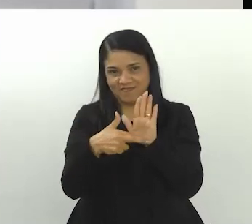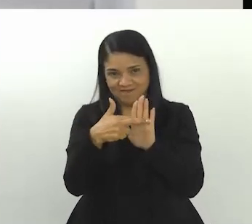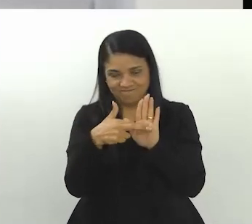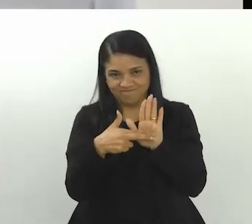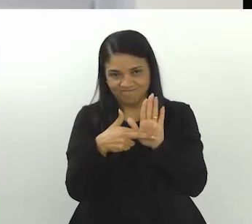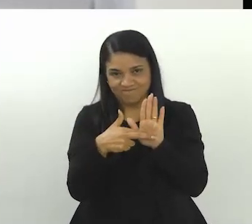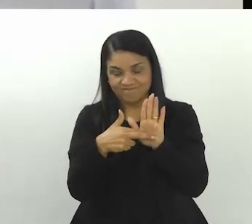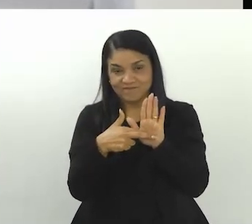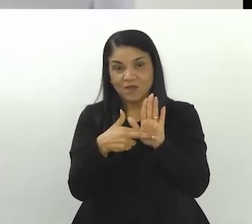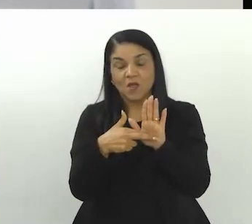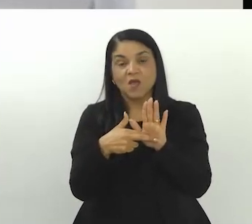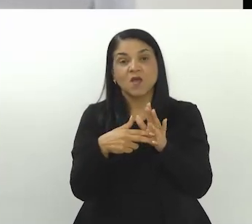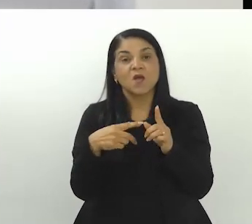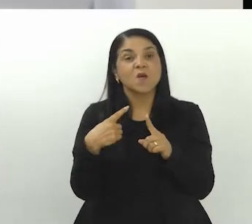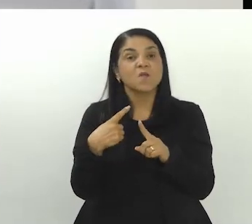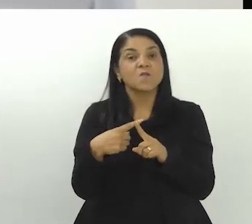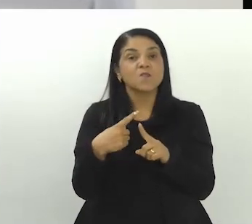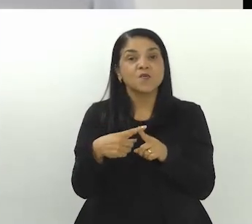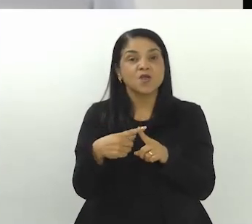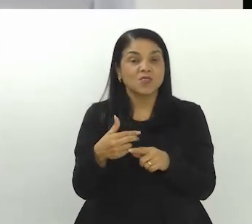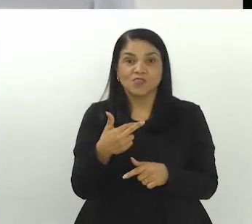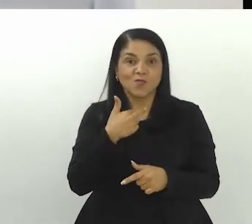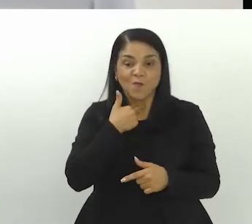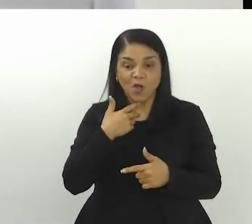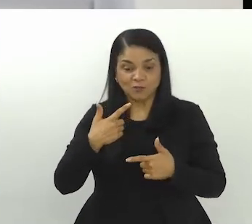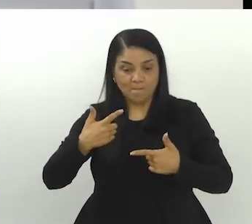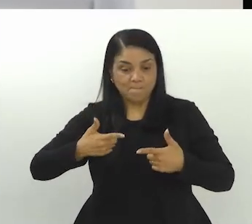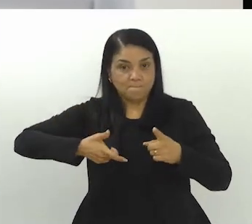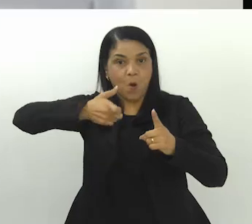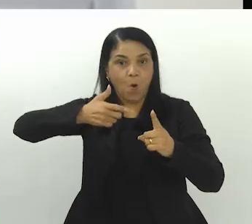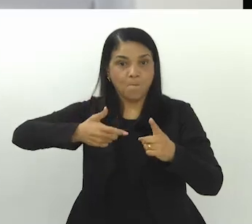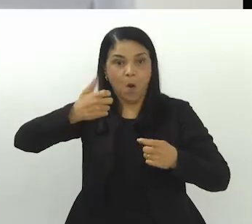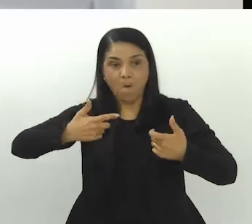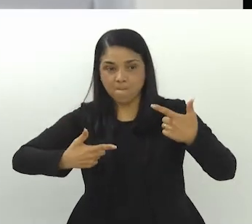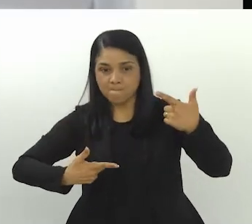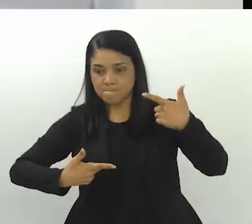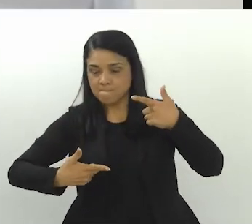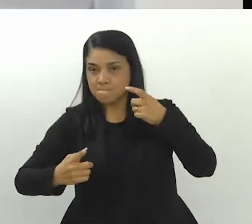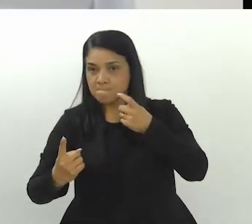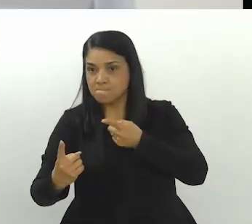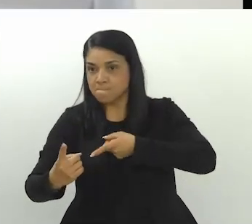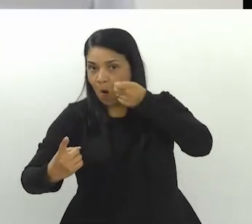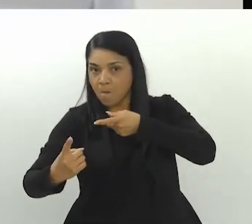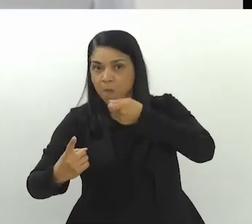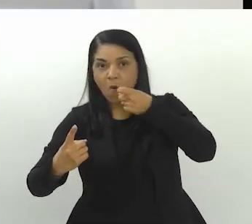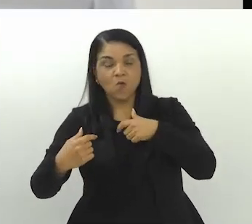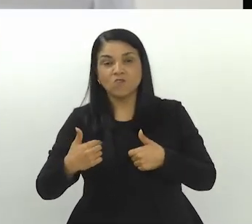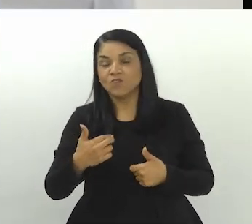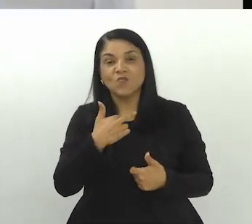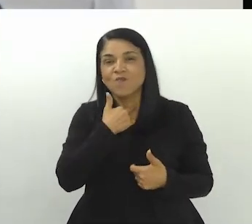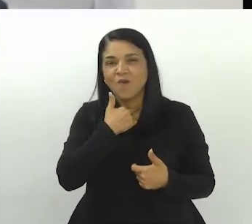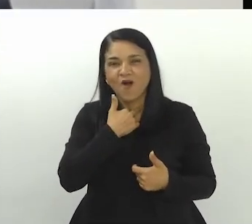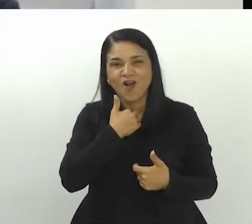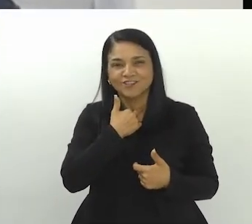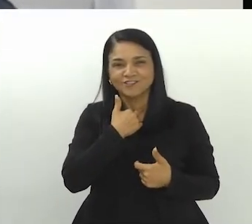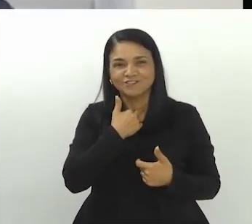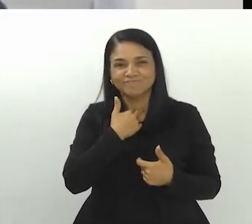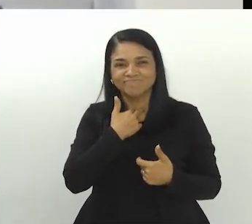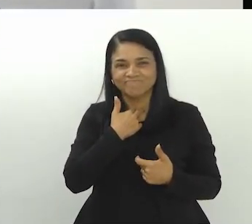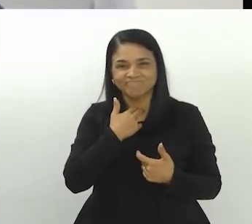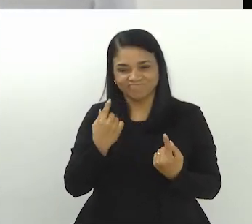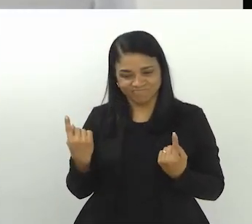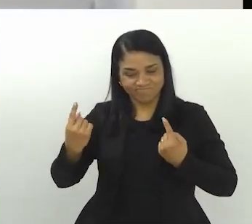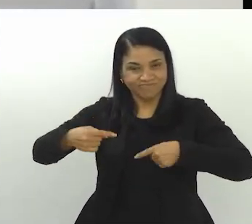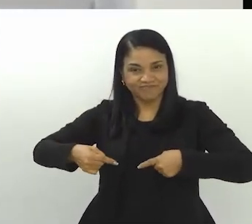pode simplesmente, né, trocar tiro, você não pode simplesmente se confrontar o seu